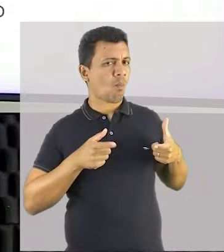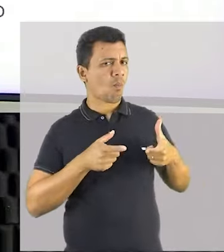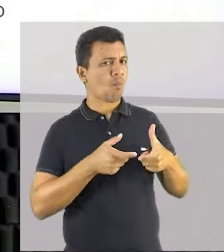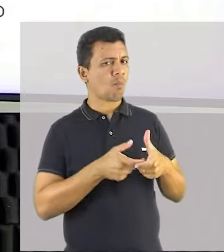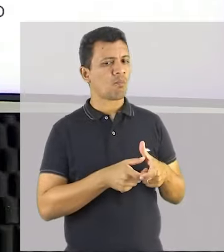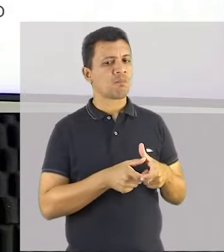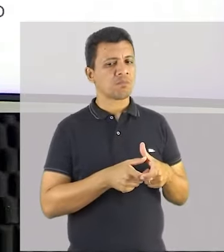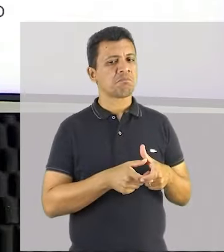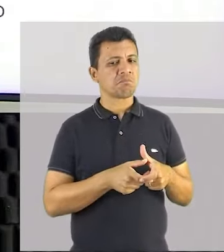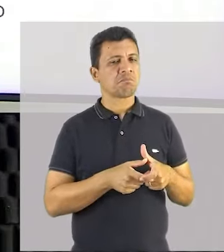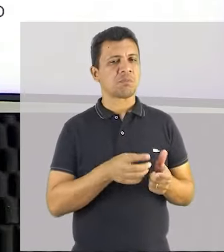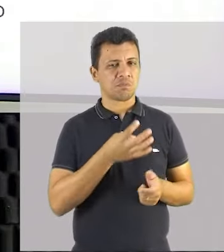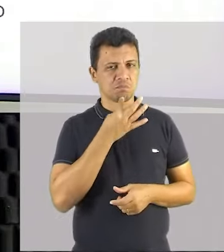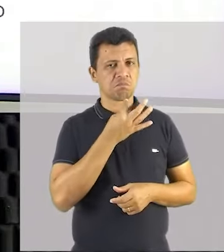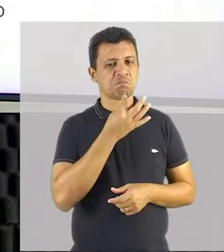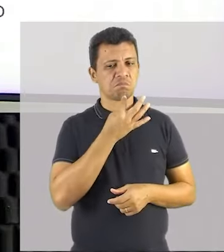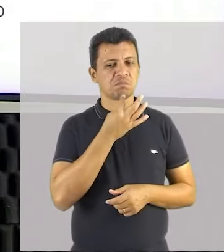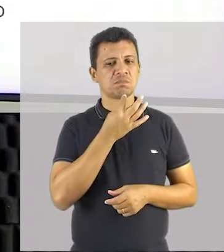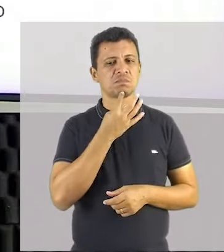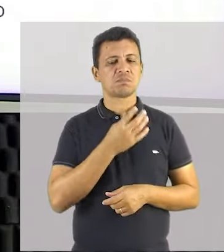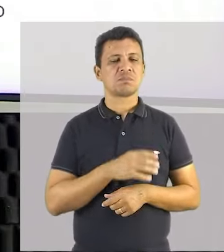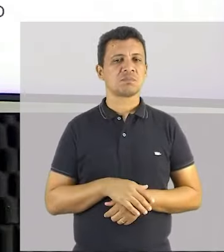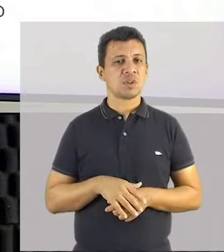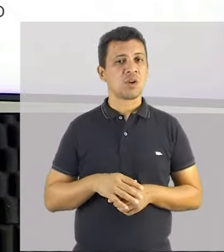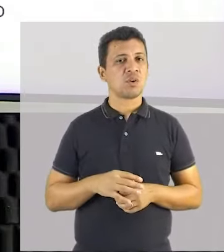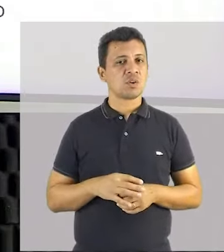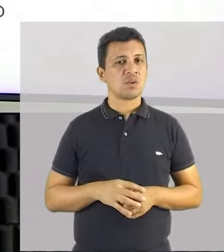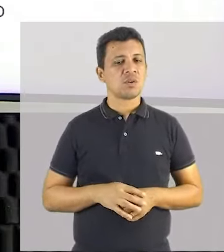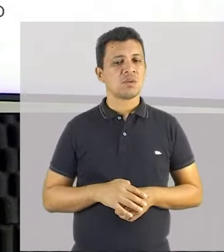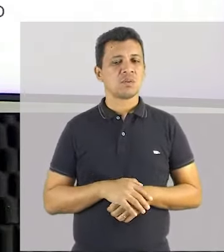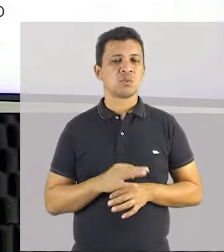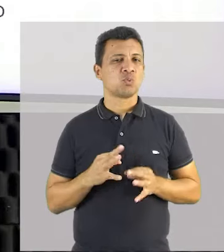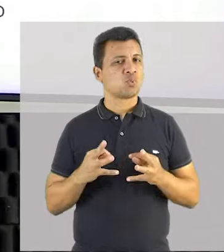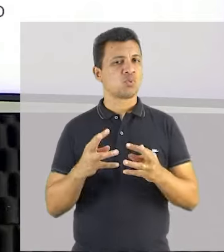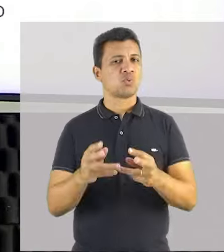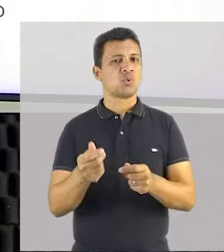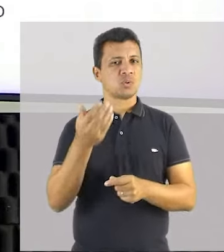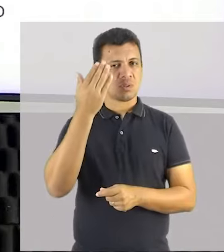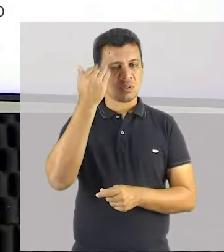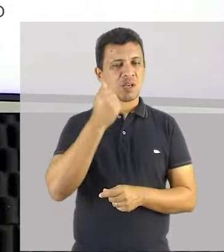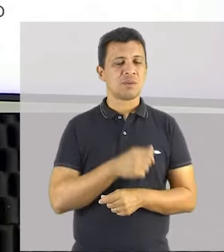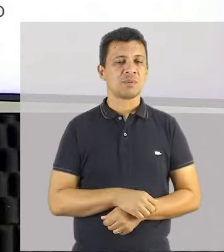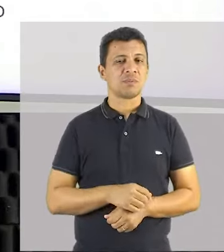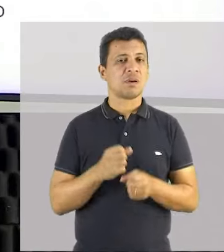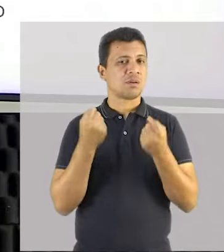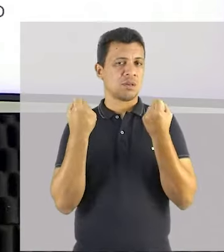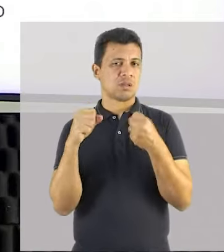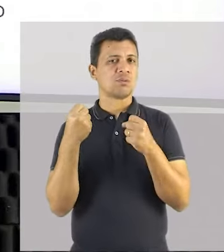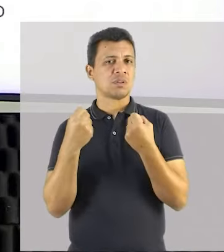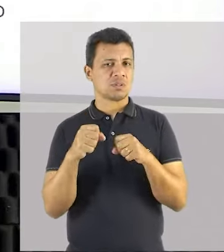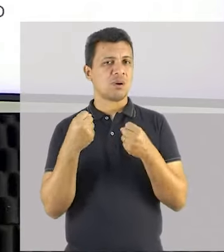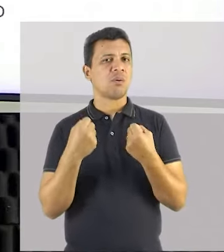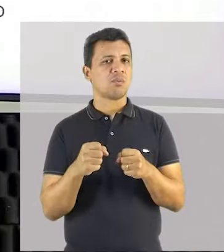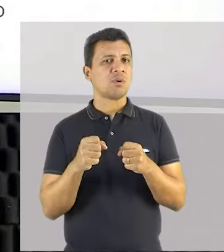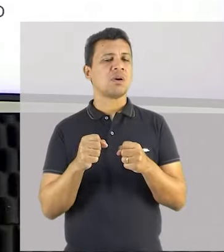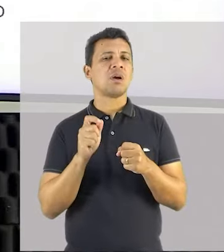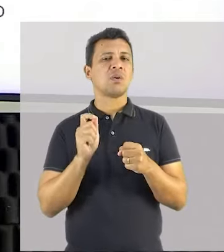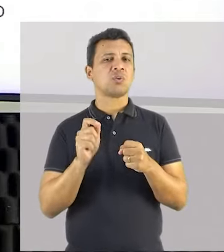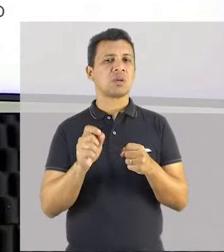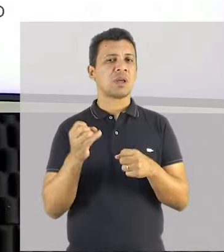vasculares são bem conhecidos então isso aqui todo mundo sabe né o exercício físico na